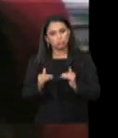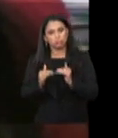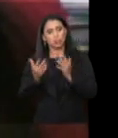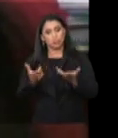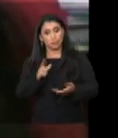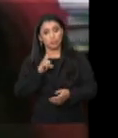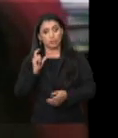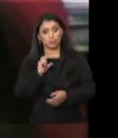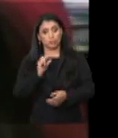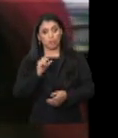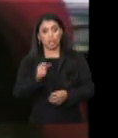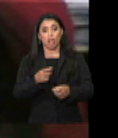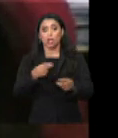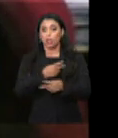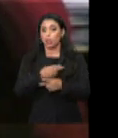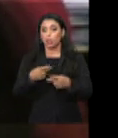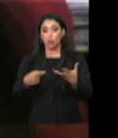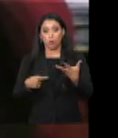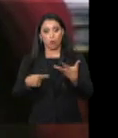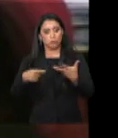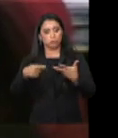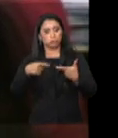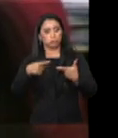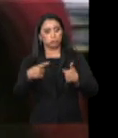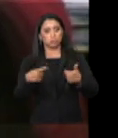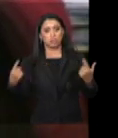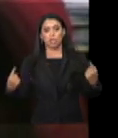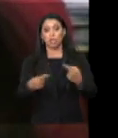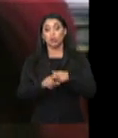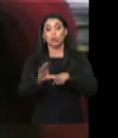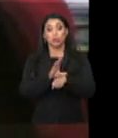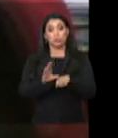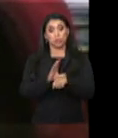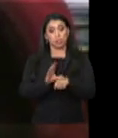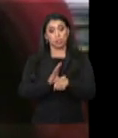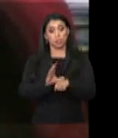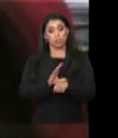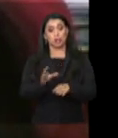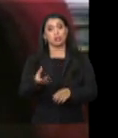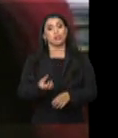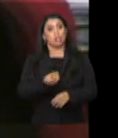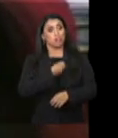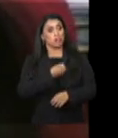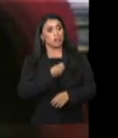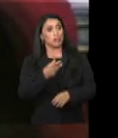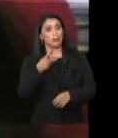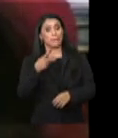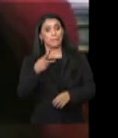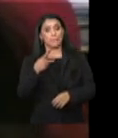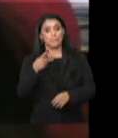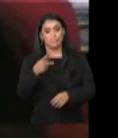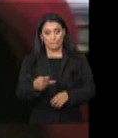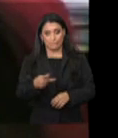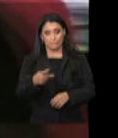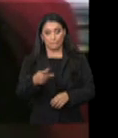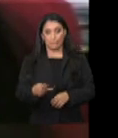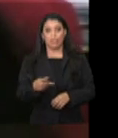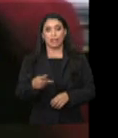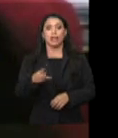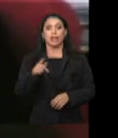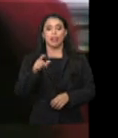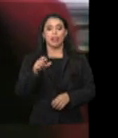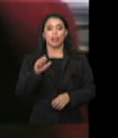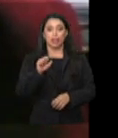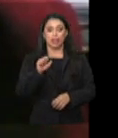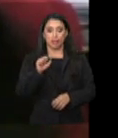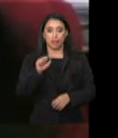Face do Estado de coisas inconstitucional relativas as condições de vidas da PCR da PSR no